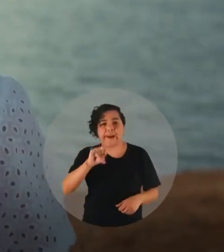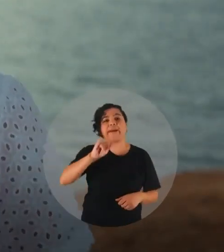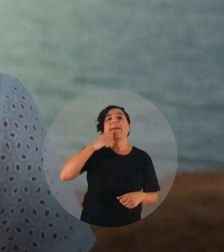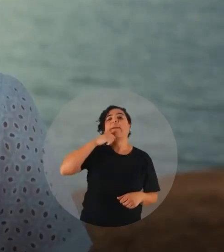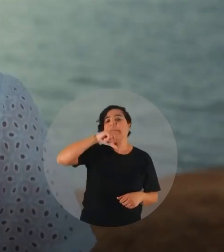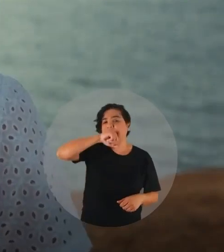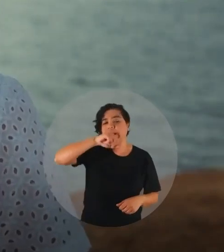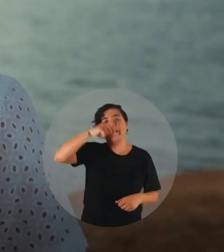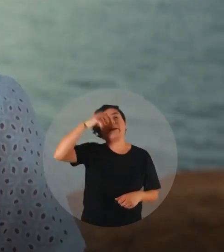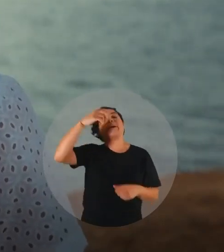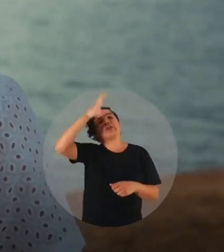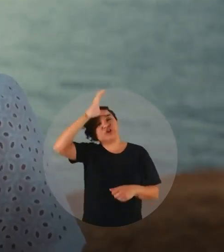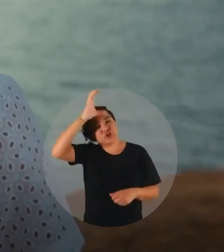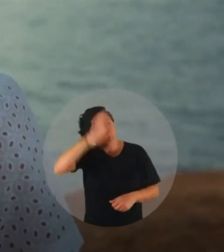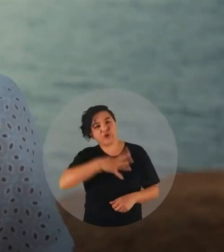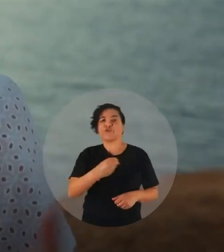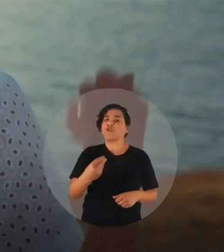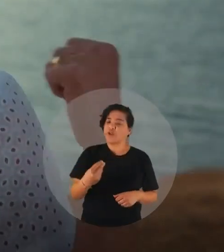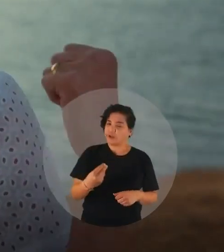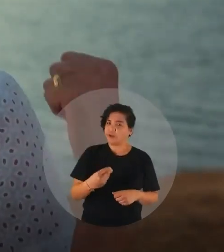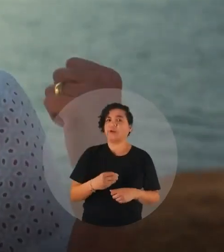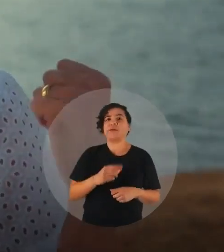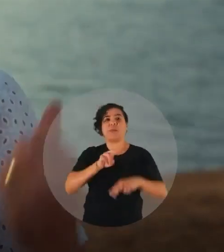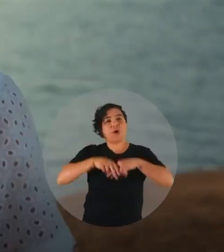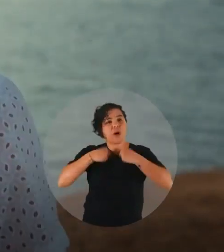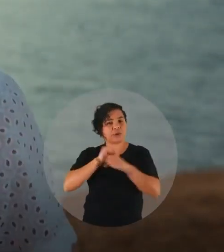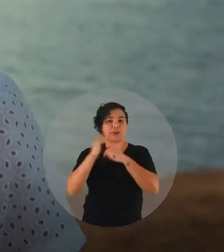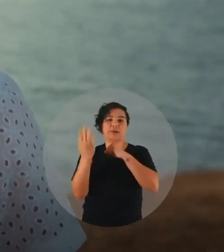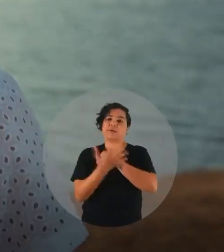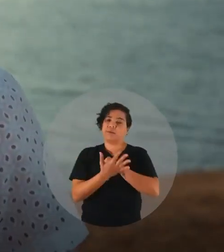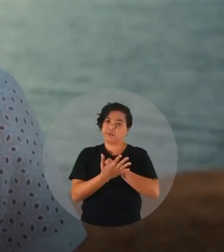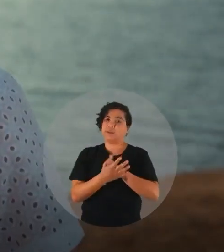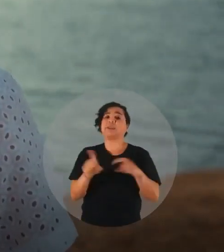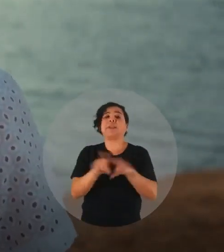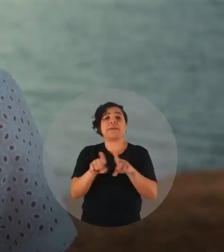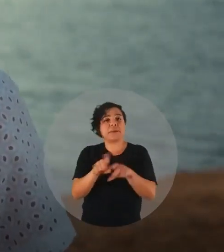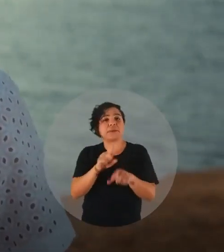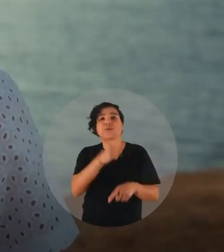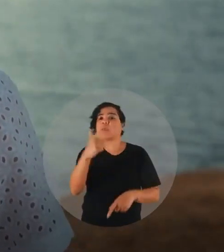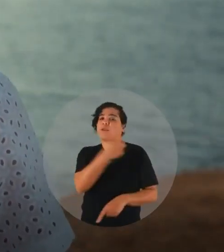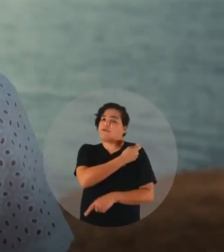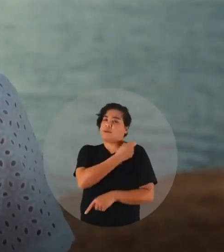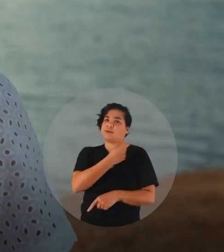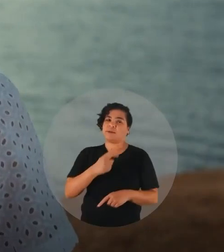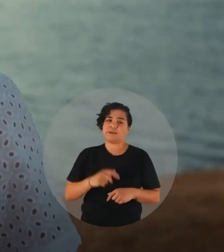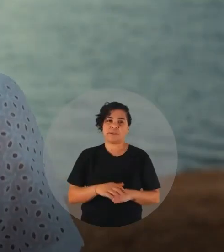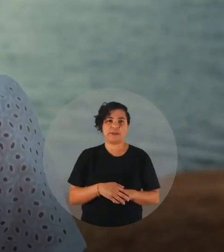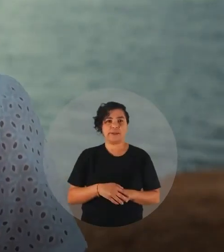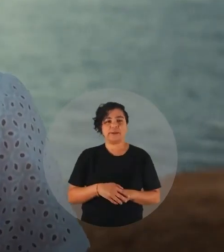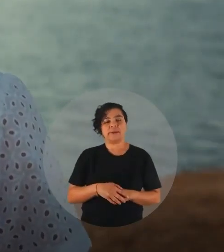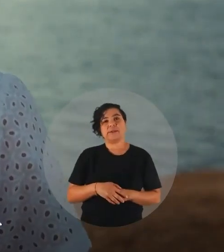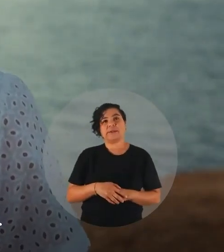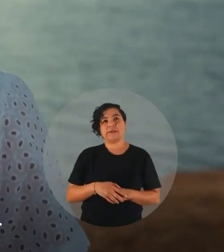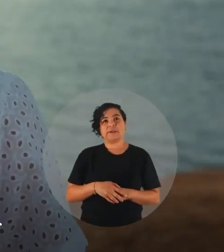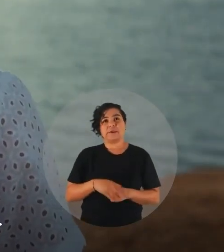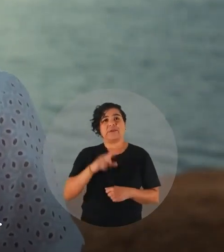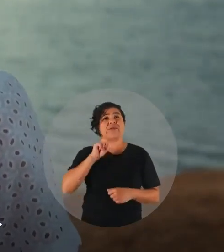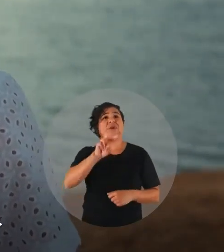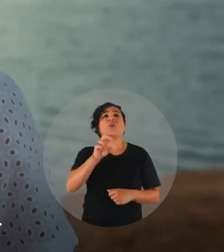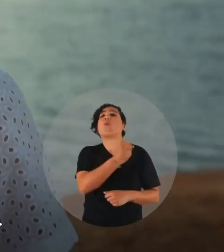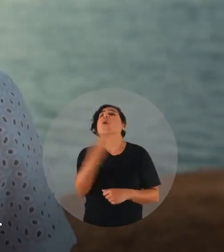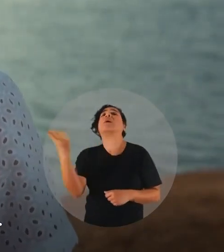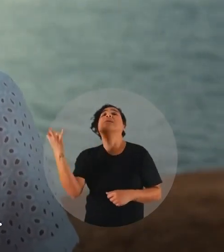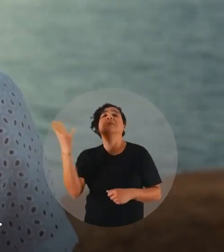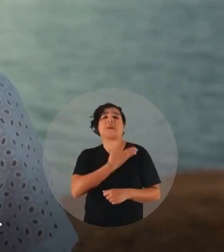filhos para Covid, quando a vacina poderia ter sido comprada. Eu vi